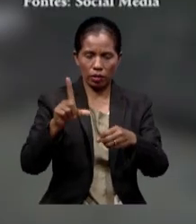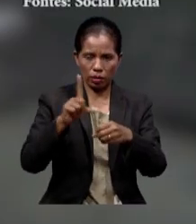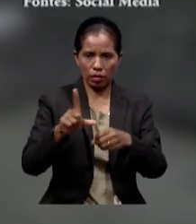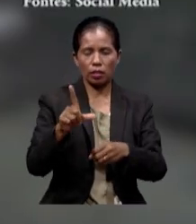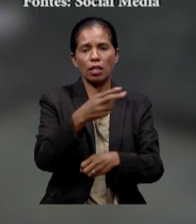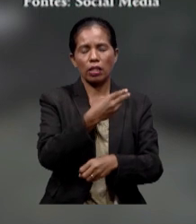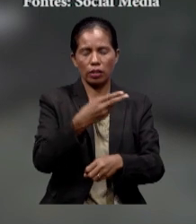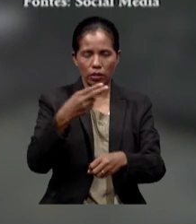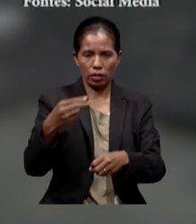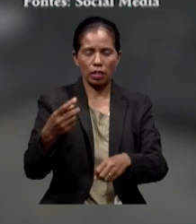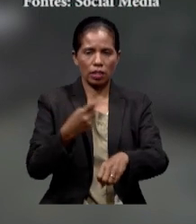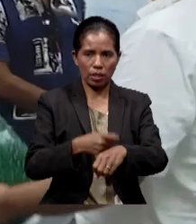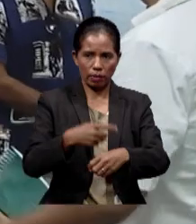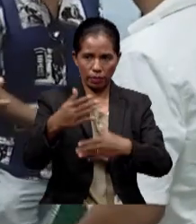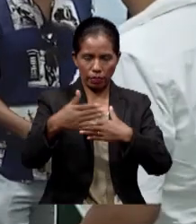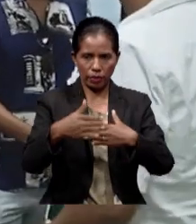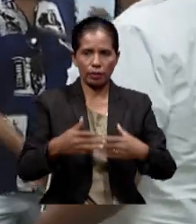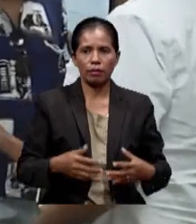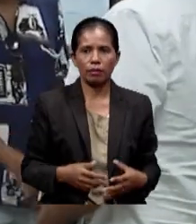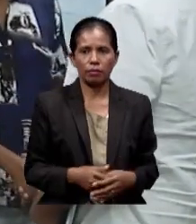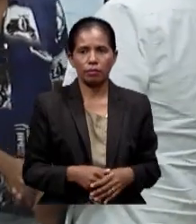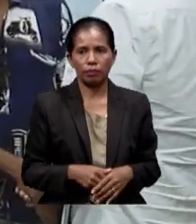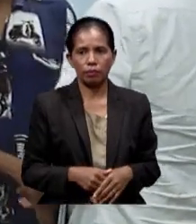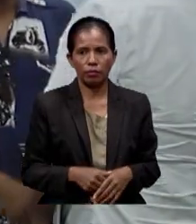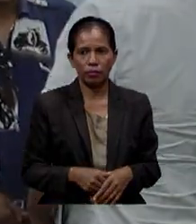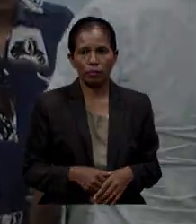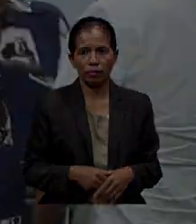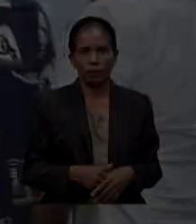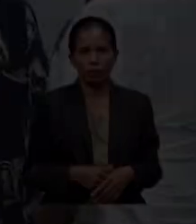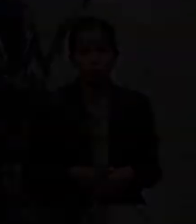Republika Indonesia iha tempo badak. Gasparinha de Souza, Dilma Suzeti, Ziemen.